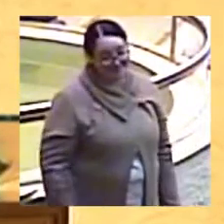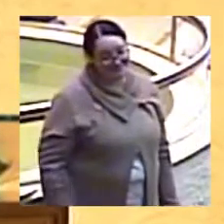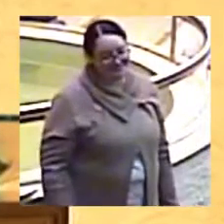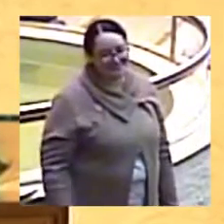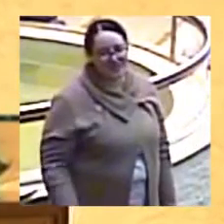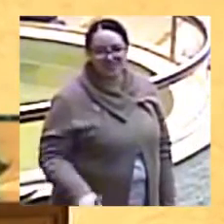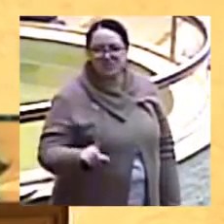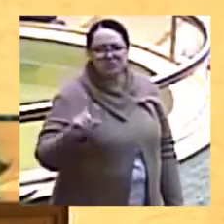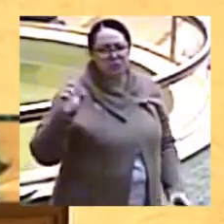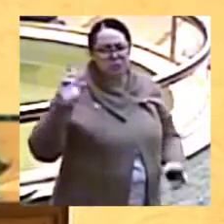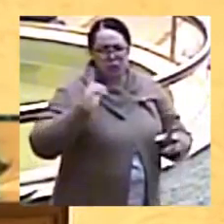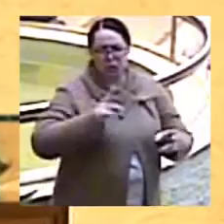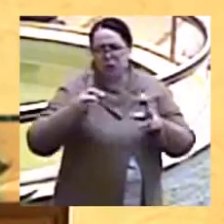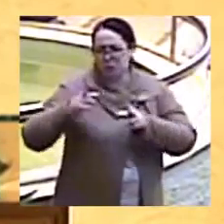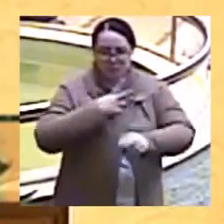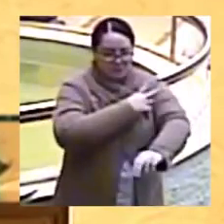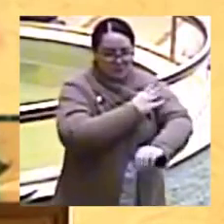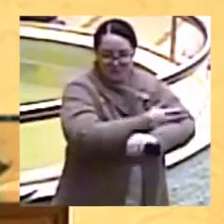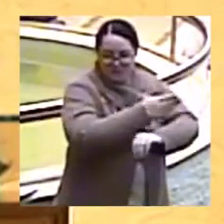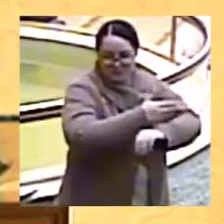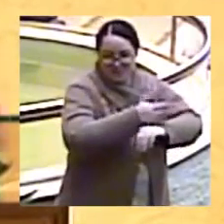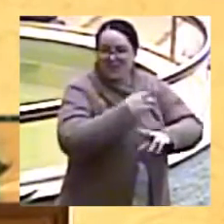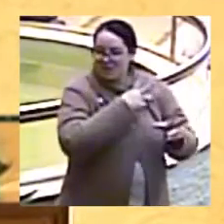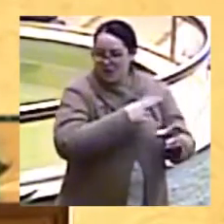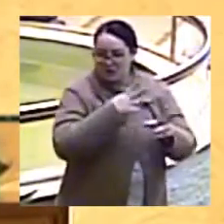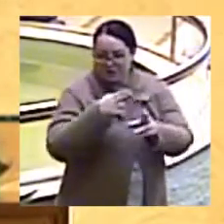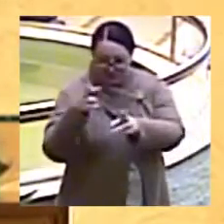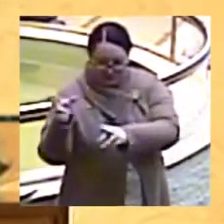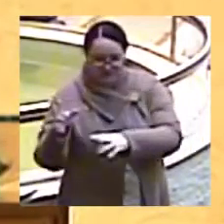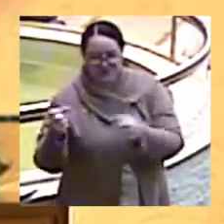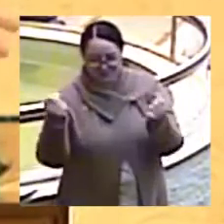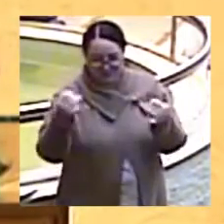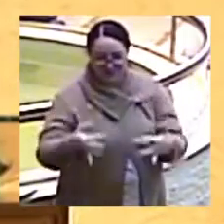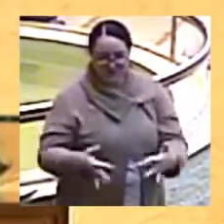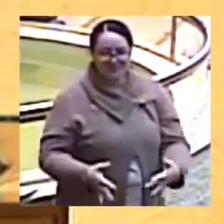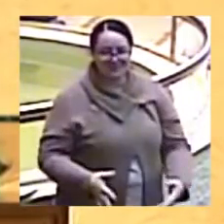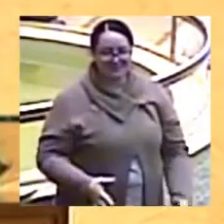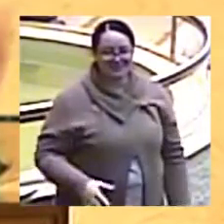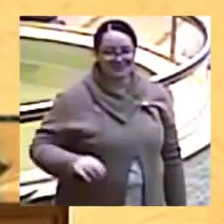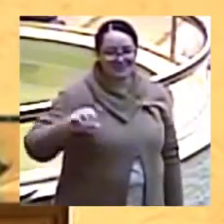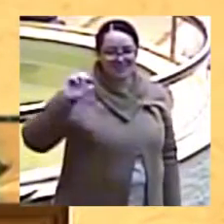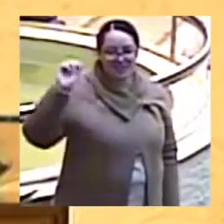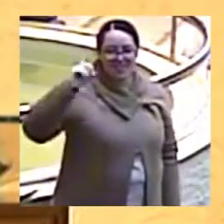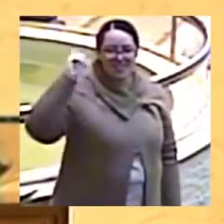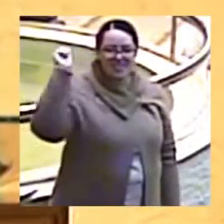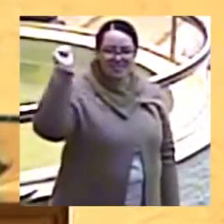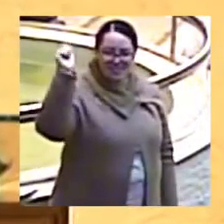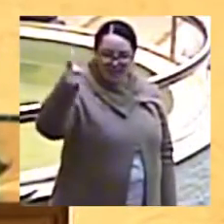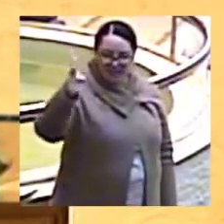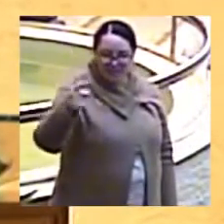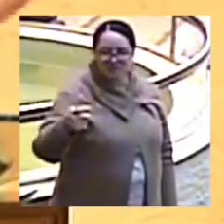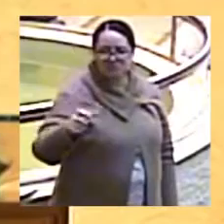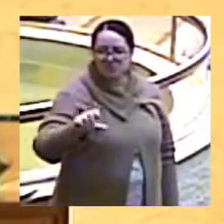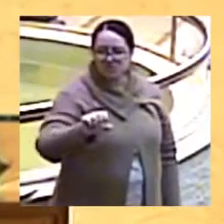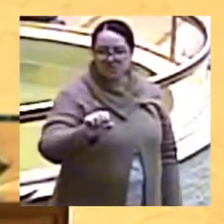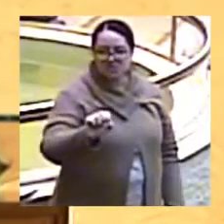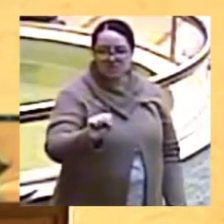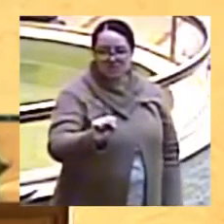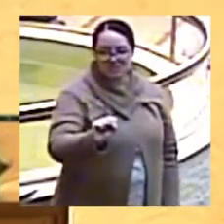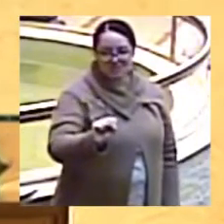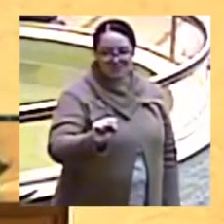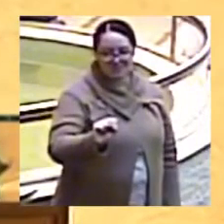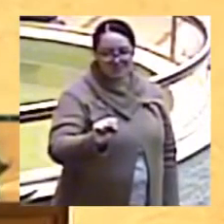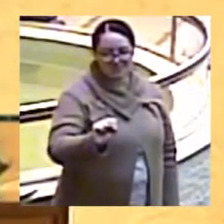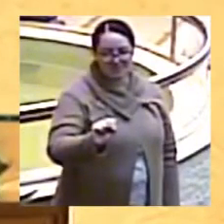época de Davi, os fundamentos, diz o texto bíblico, estavam destruídos, Saul era a lei, e ele fazia o que bem entendia, porque estava acima da lei.